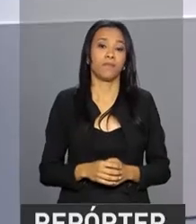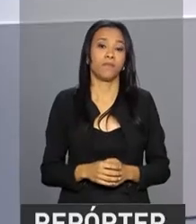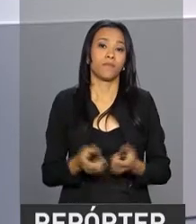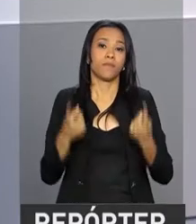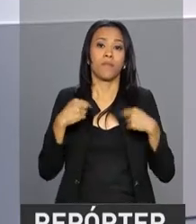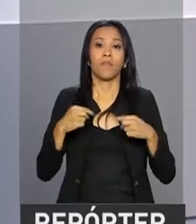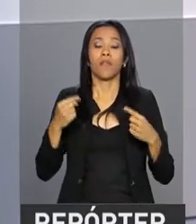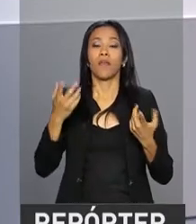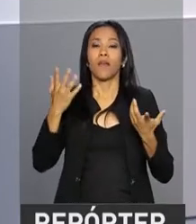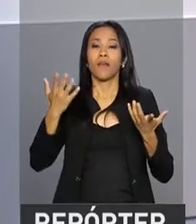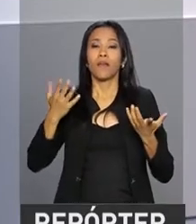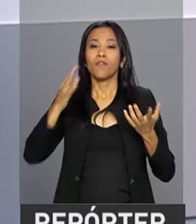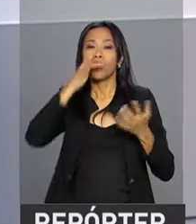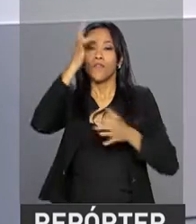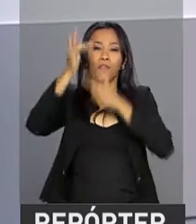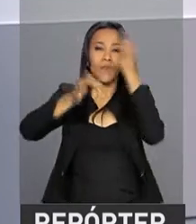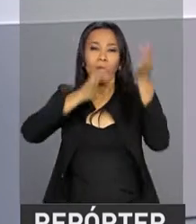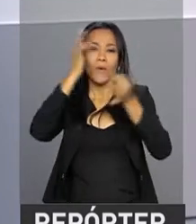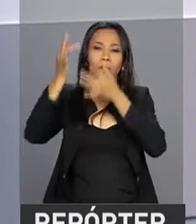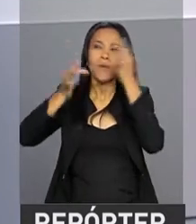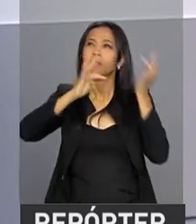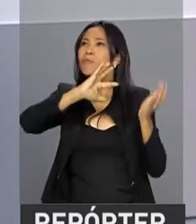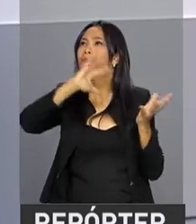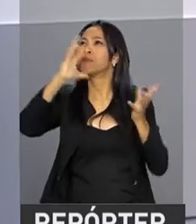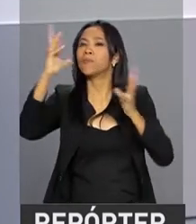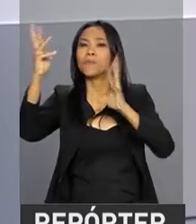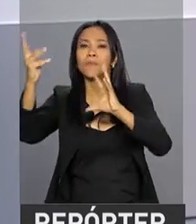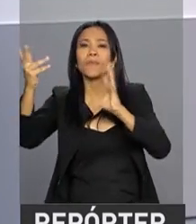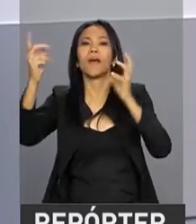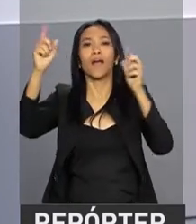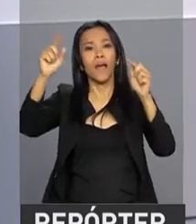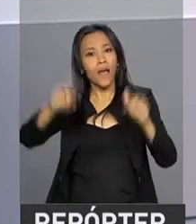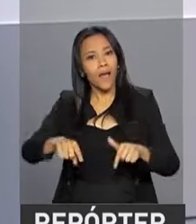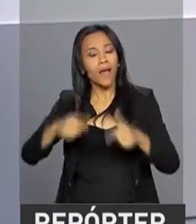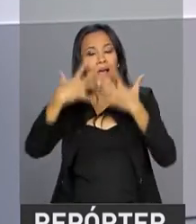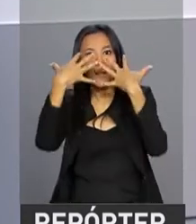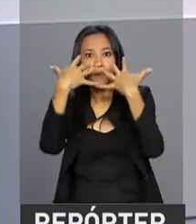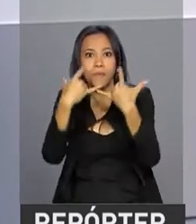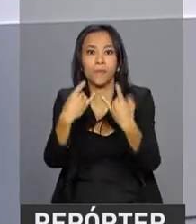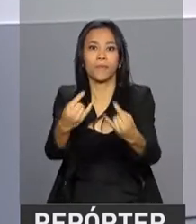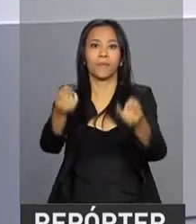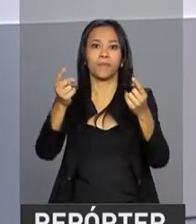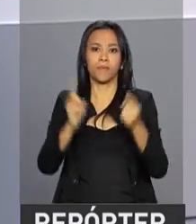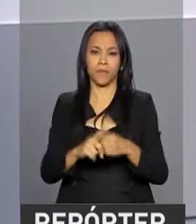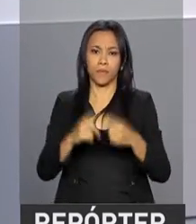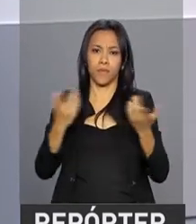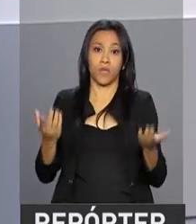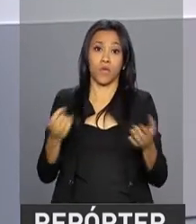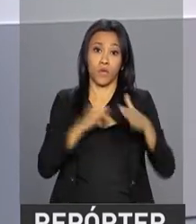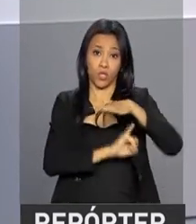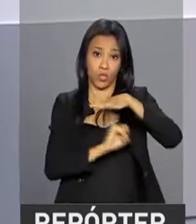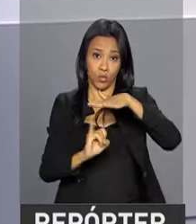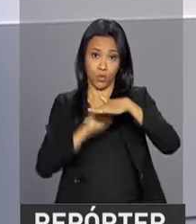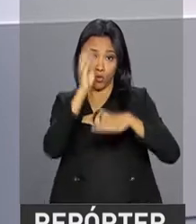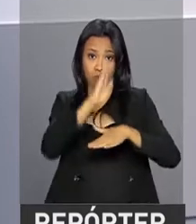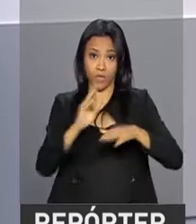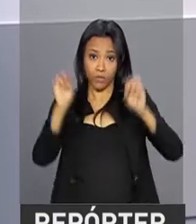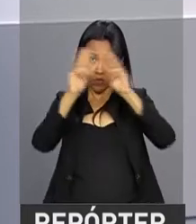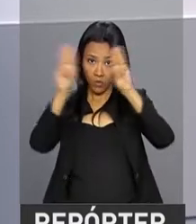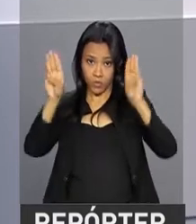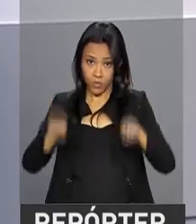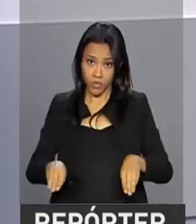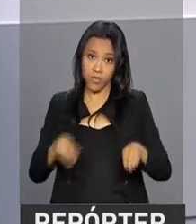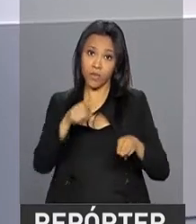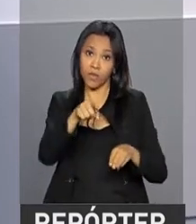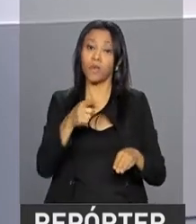A primavera começa com mais um atrativo além das flores. O Instituto Brasileiro de Museus reservou para o começo da